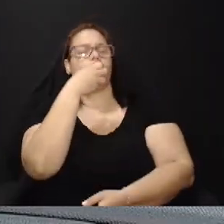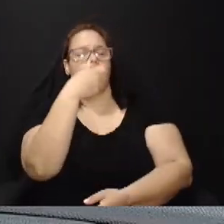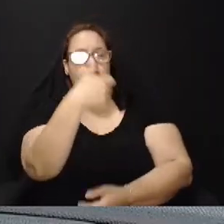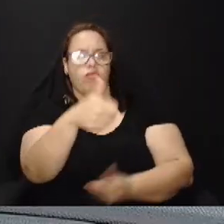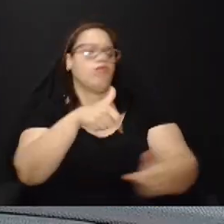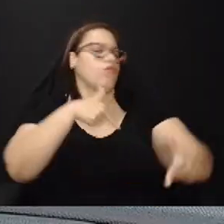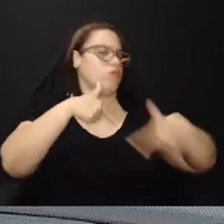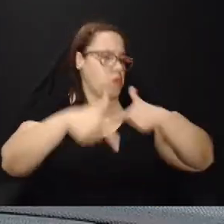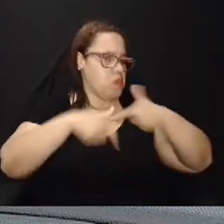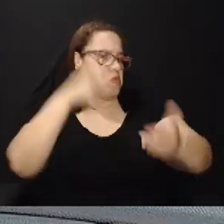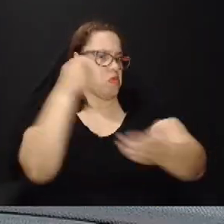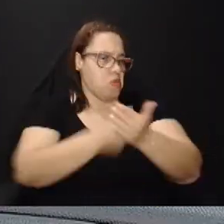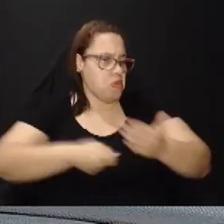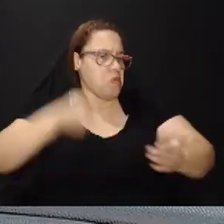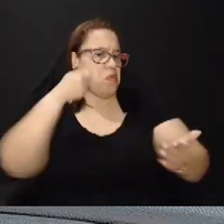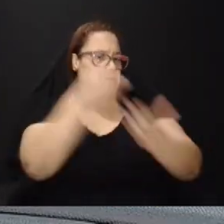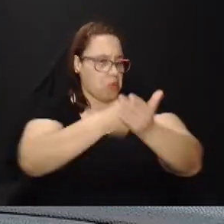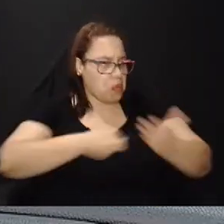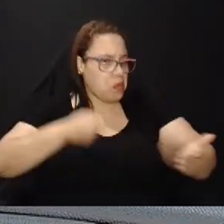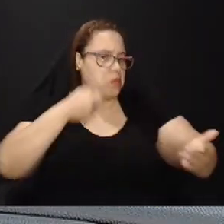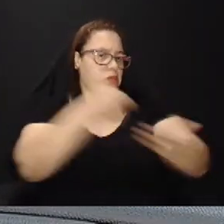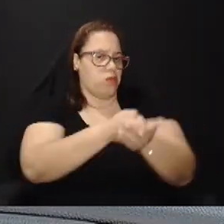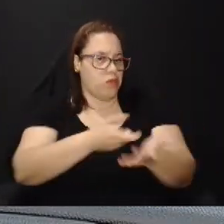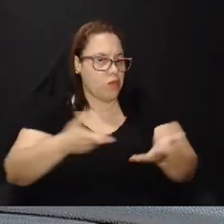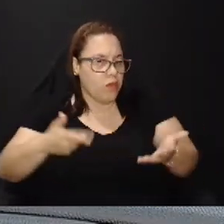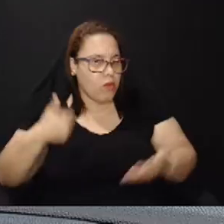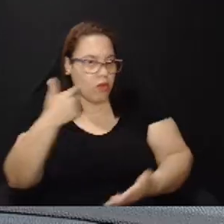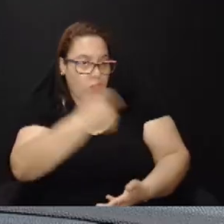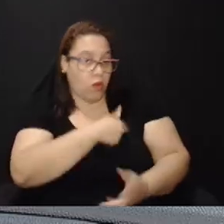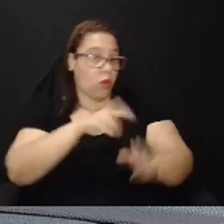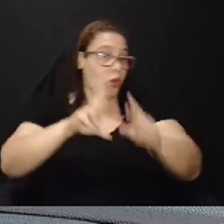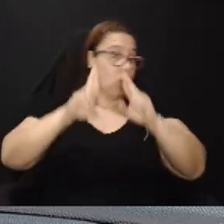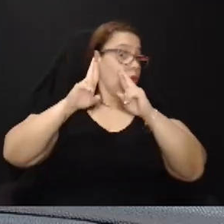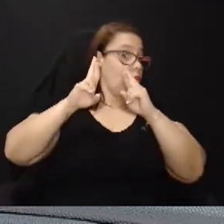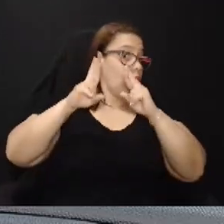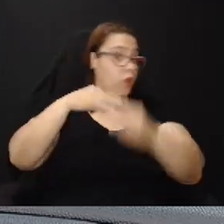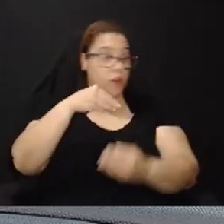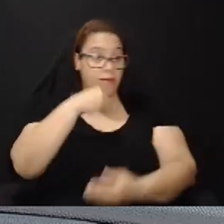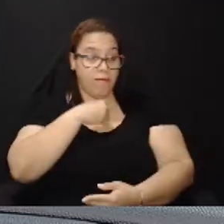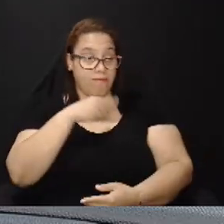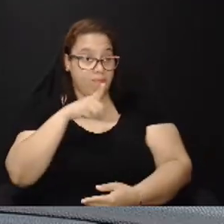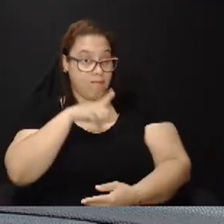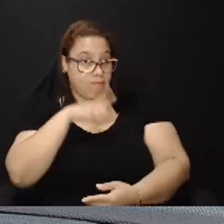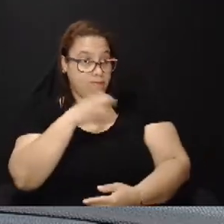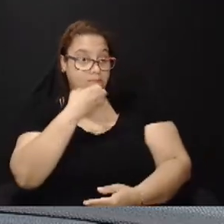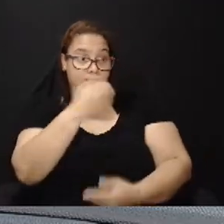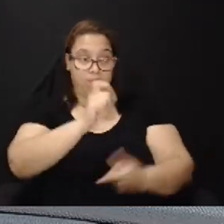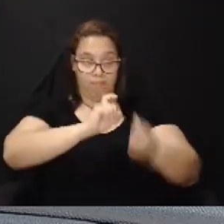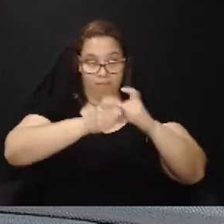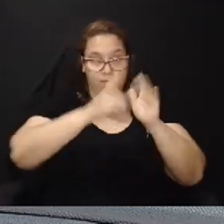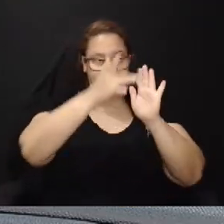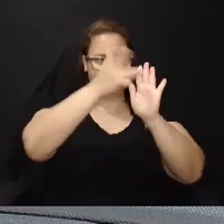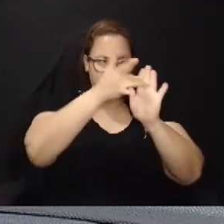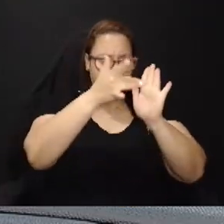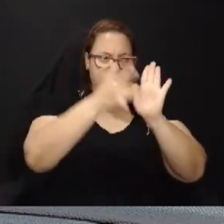bastante e realmente a nossa expectativa é que a gente tenha ainda boas reuniões, boas pautas e que